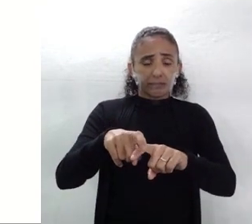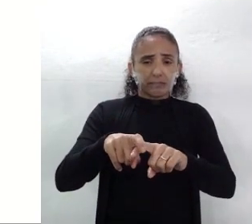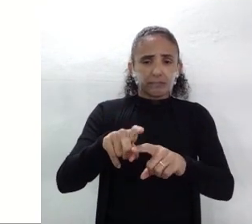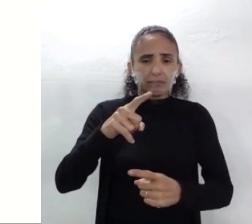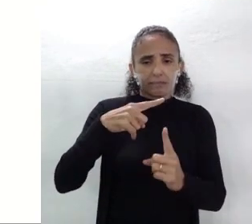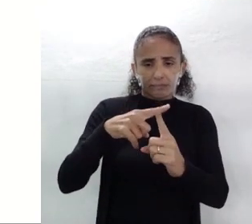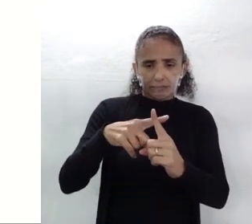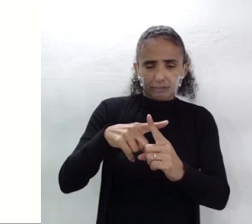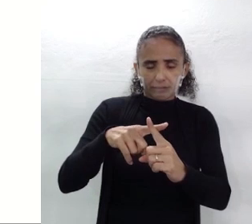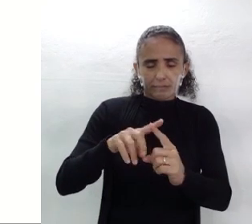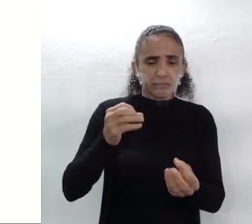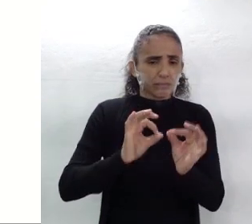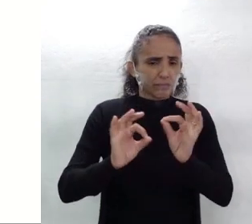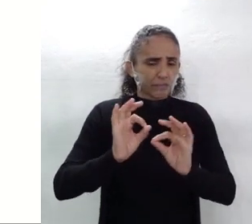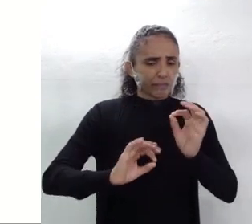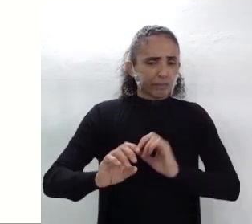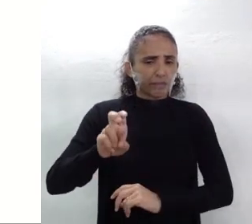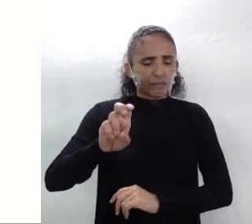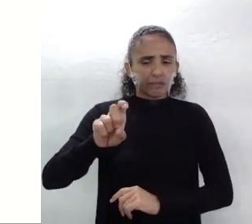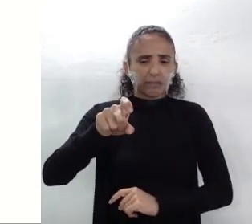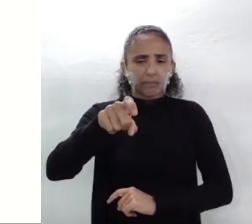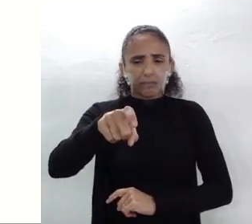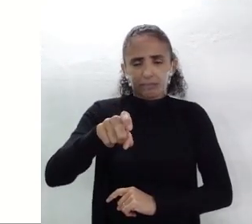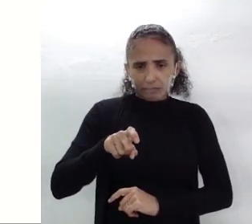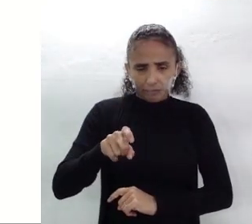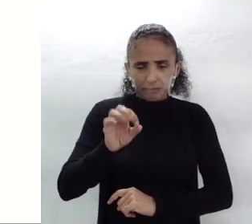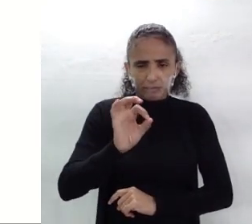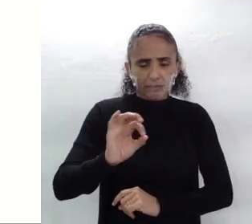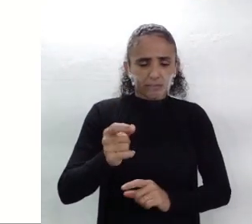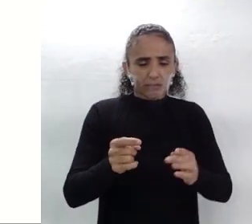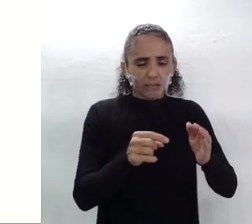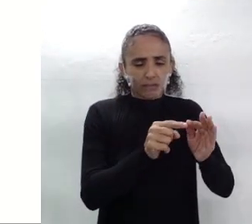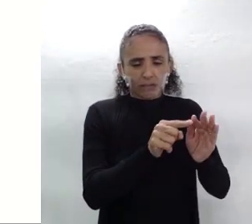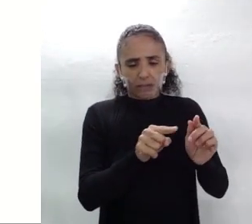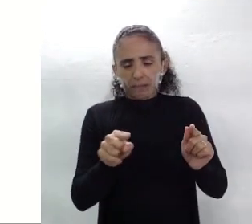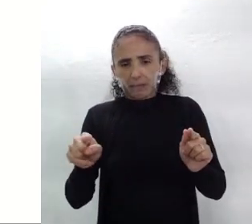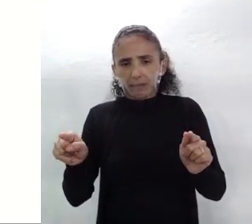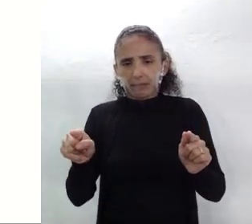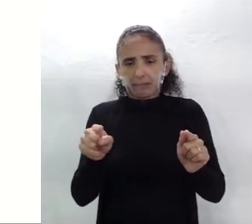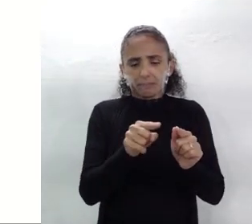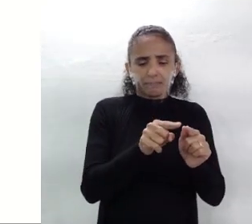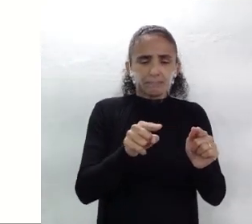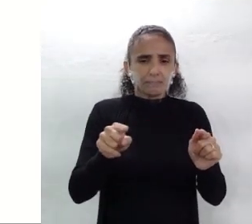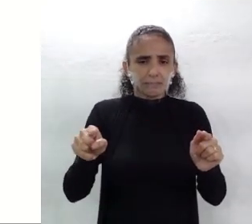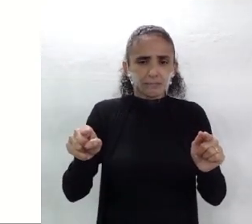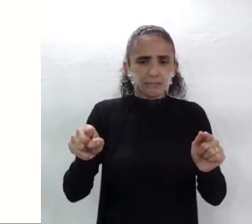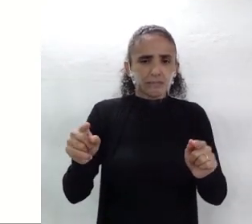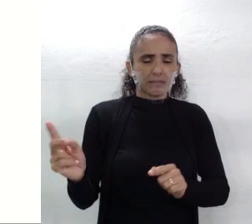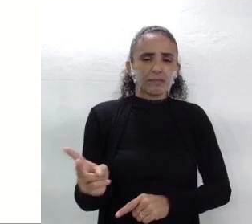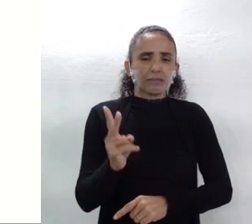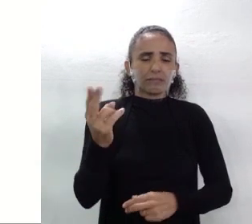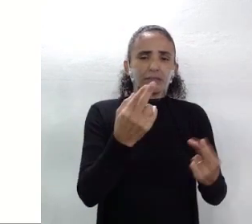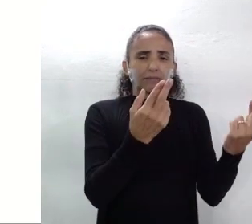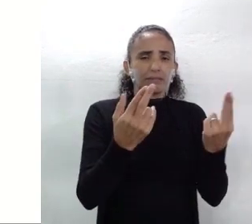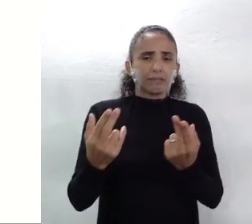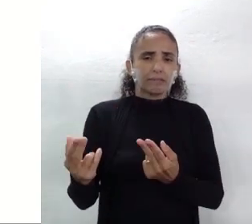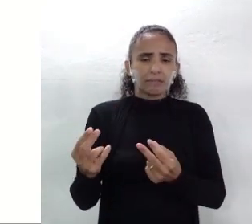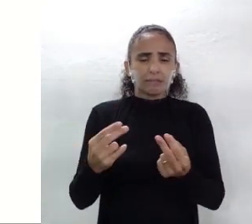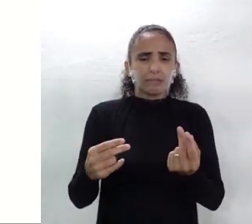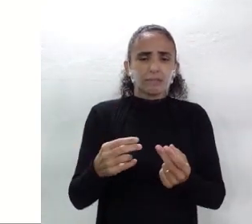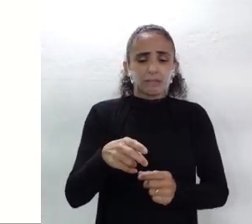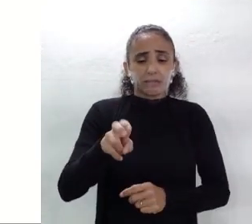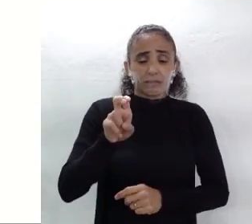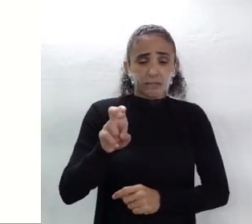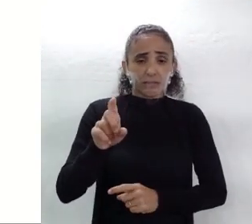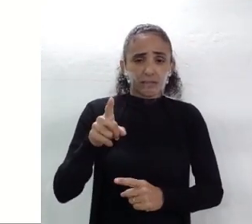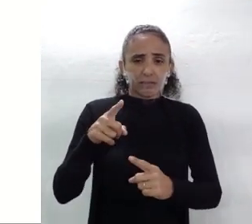é x. Por quê? São retas paralelas onde tem o mesmo valor. Agora eu vou somar